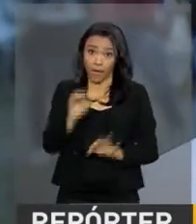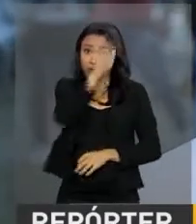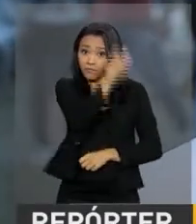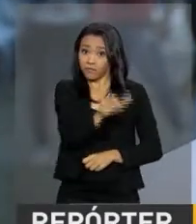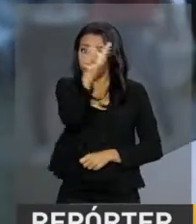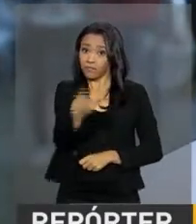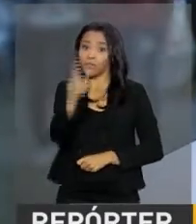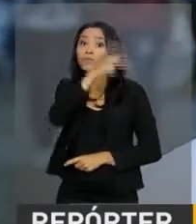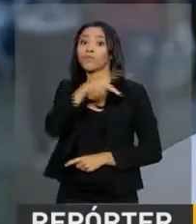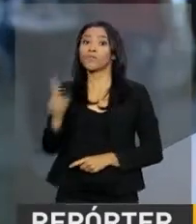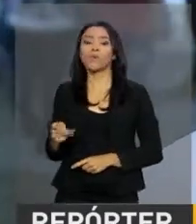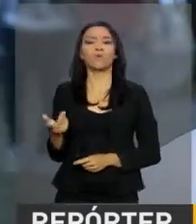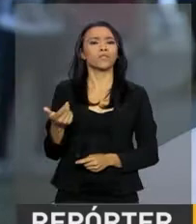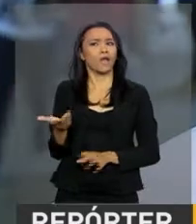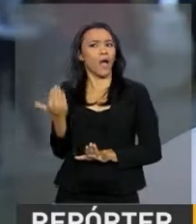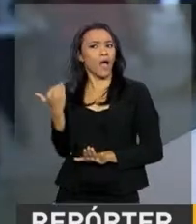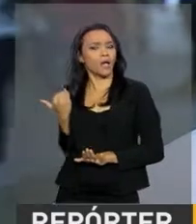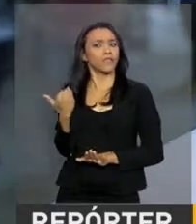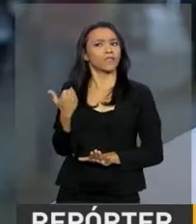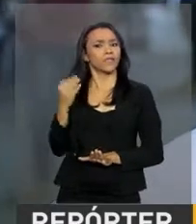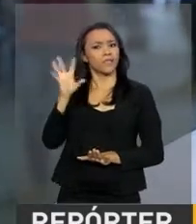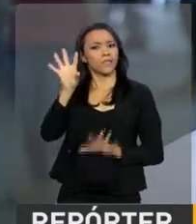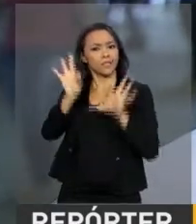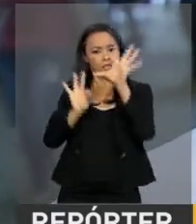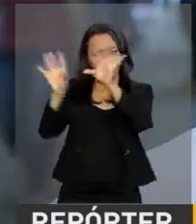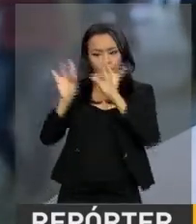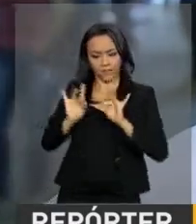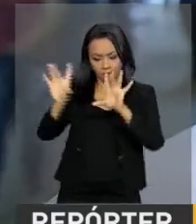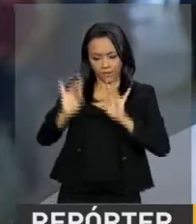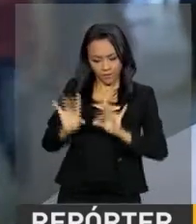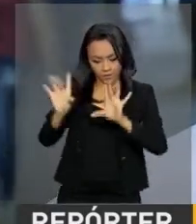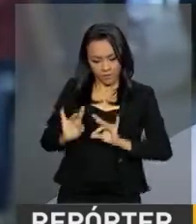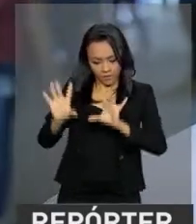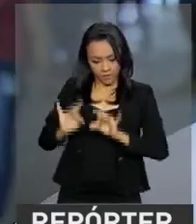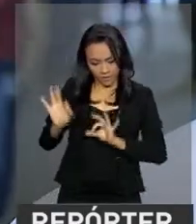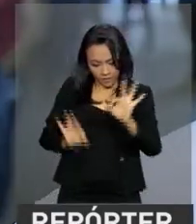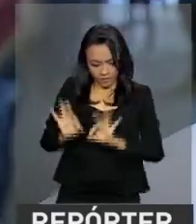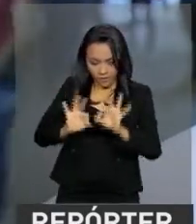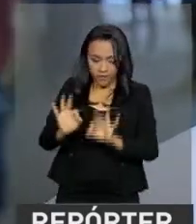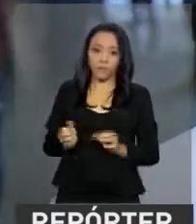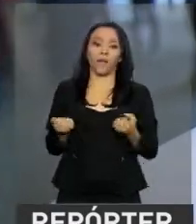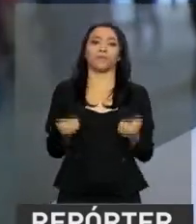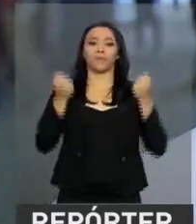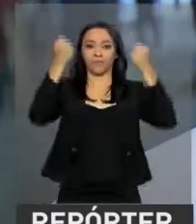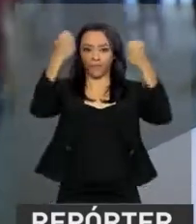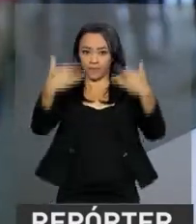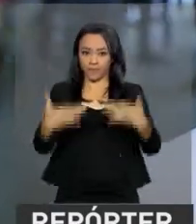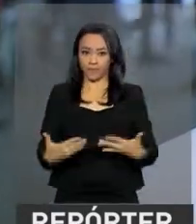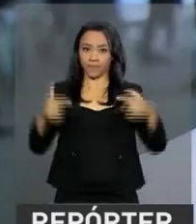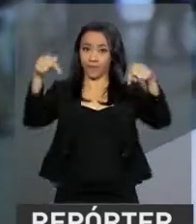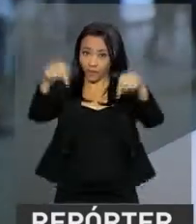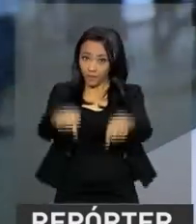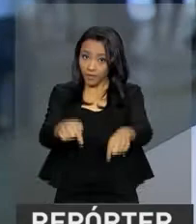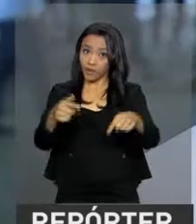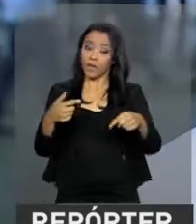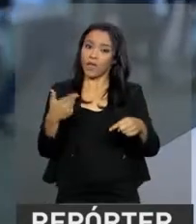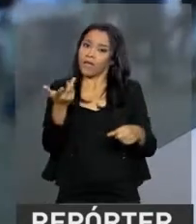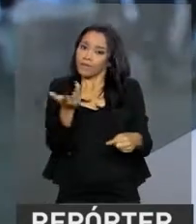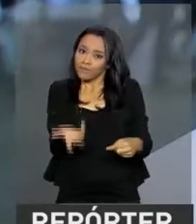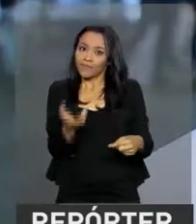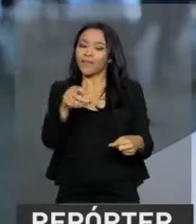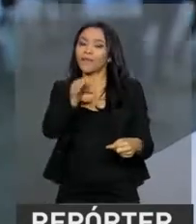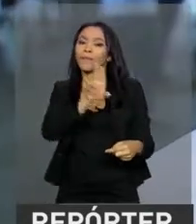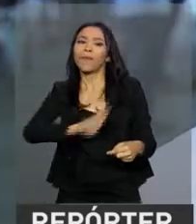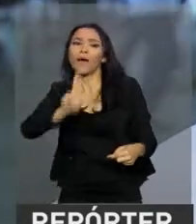questões anteriores do Enem para resolução aqui no espaço, né? Ou seja, o aluno, ele utiliza o Bora Vencer